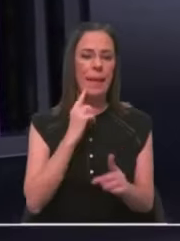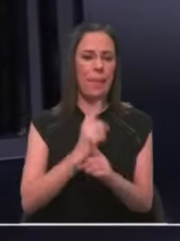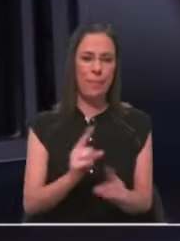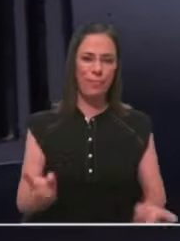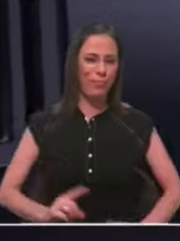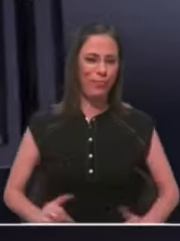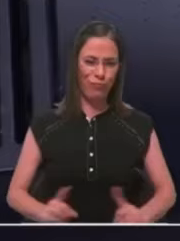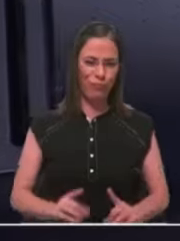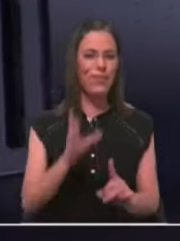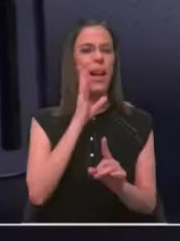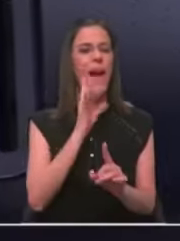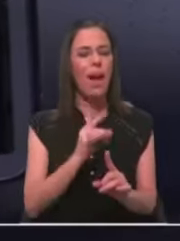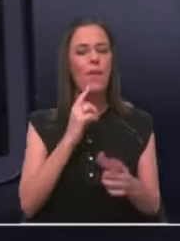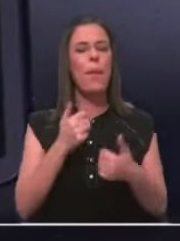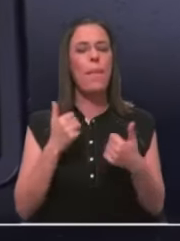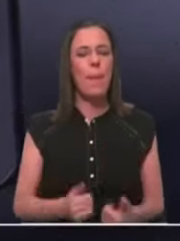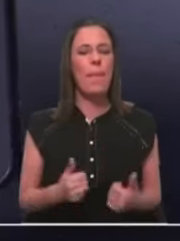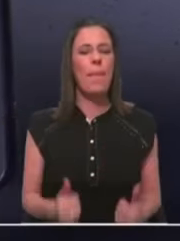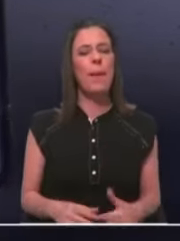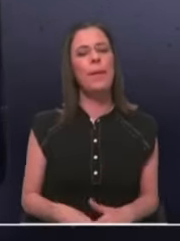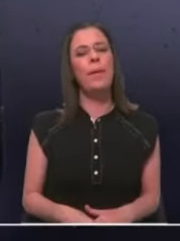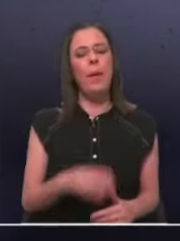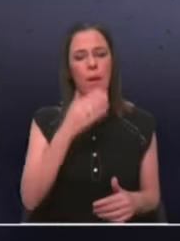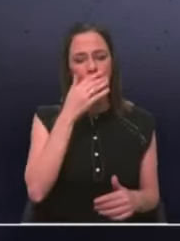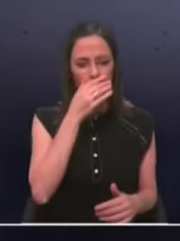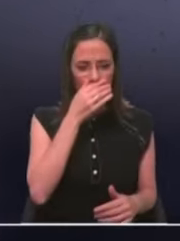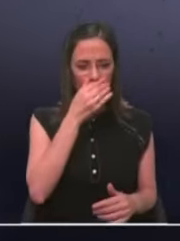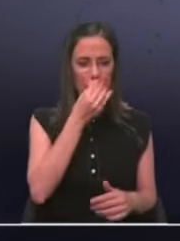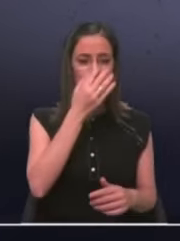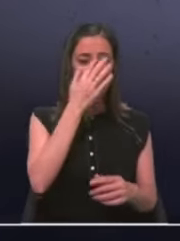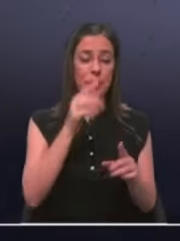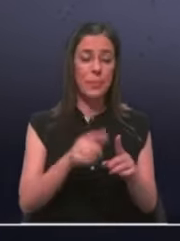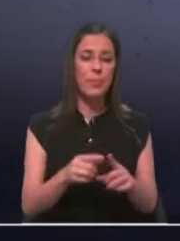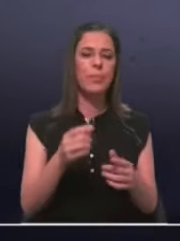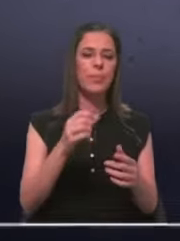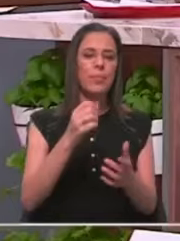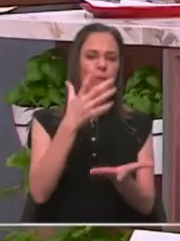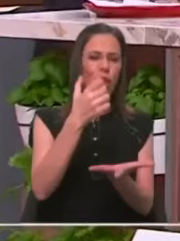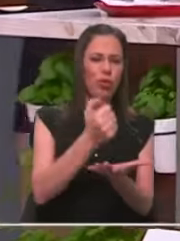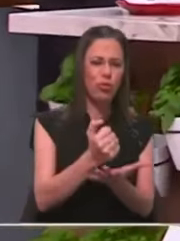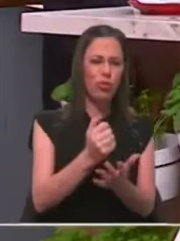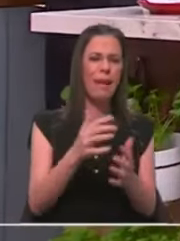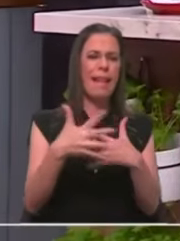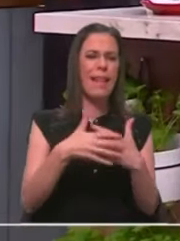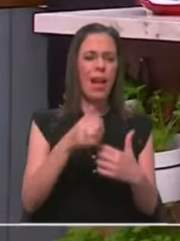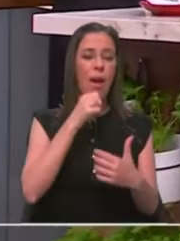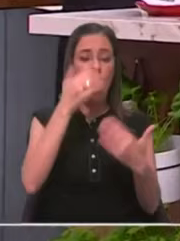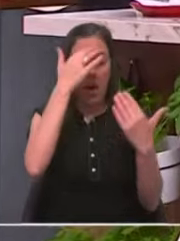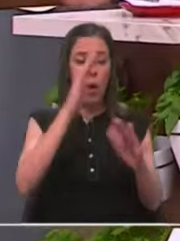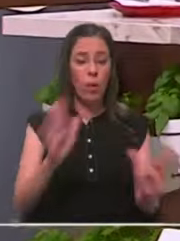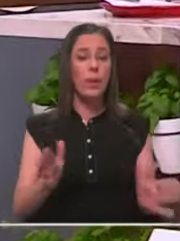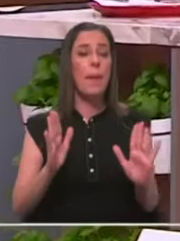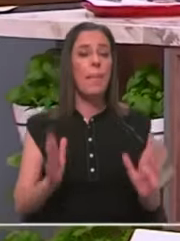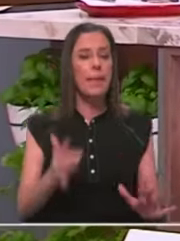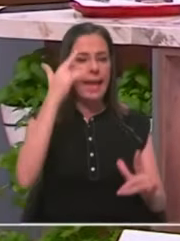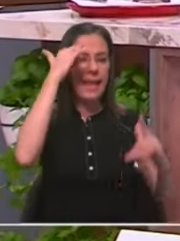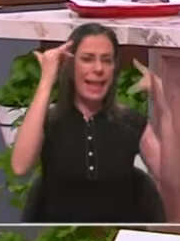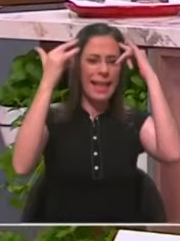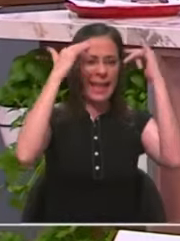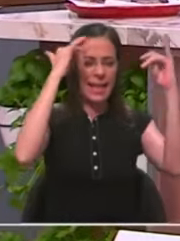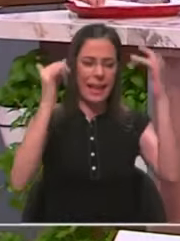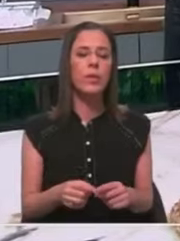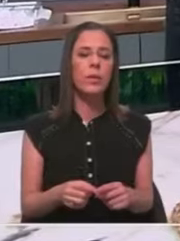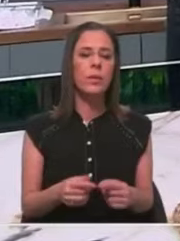É. Vai arriscar e vai correr muito bem. Vai com gel de laranja, com o que quiser. É preciso é ter imaginação.